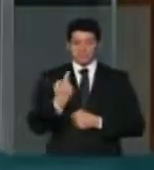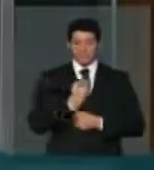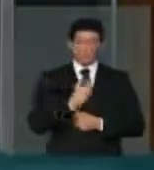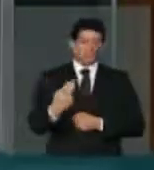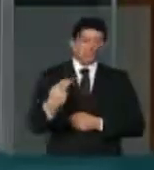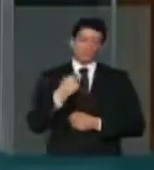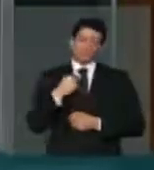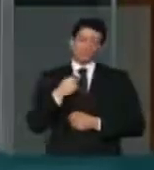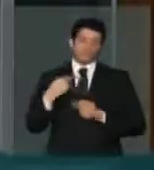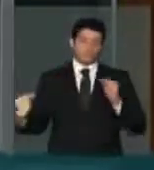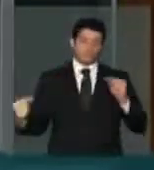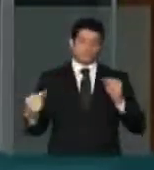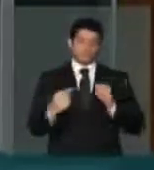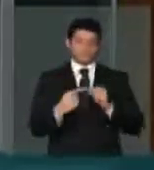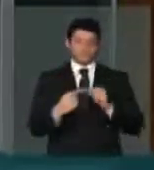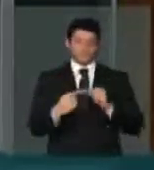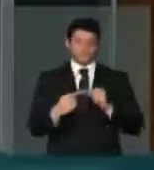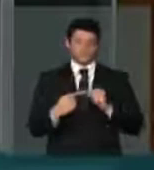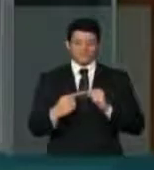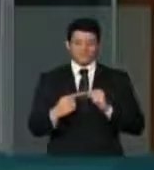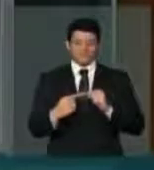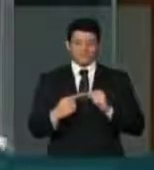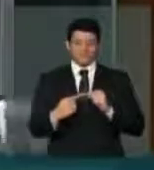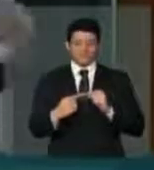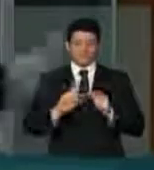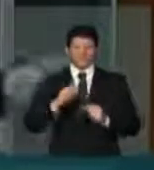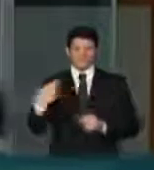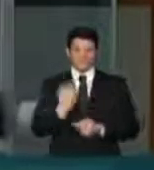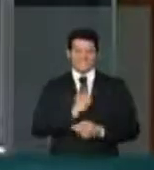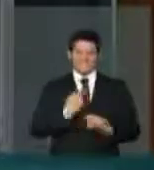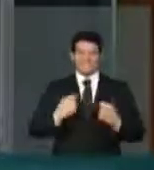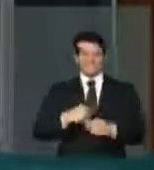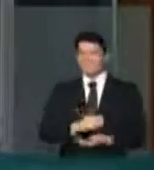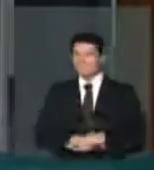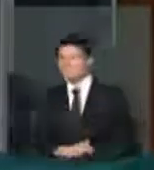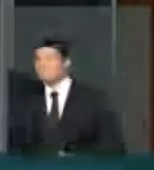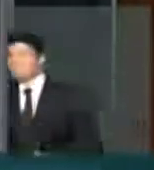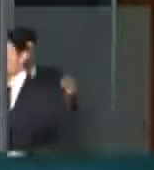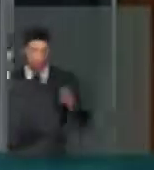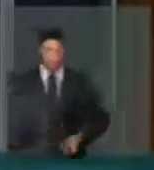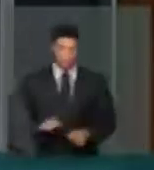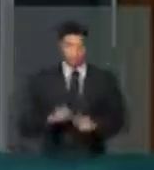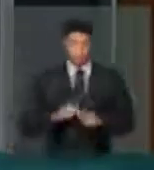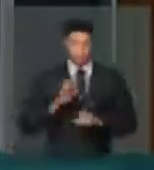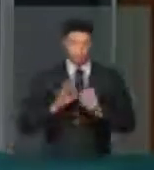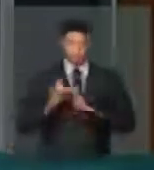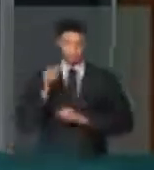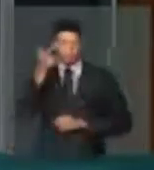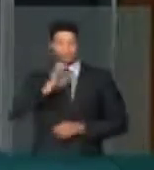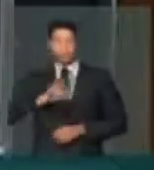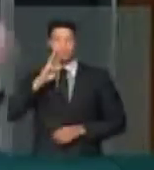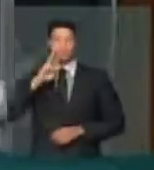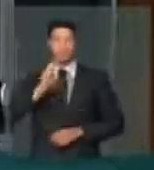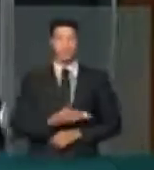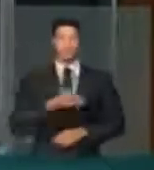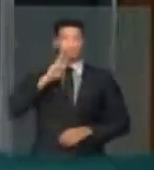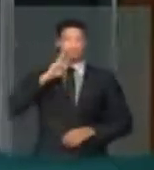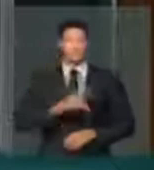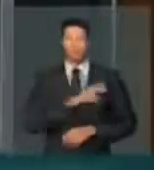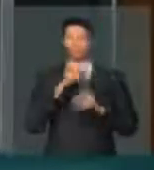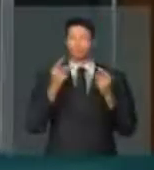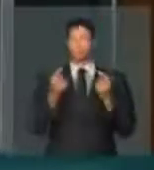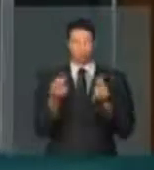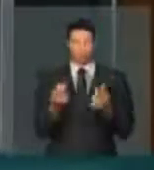podemos concordar. A gente tem que estar fazendo a discussão aqui de quem ganha milhões e